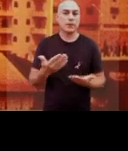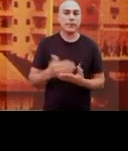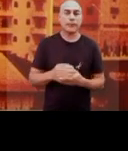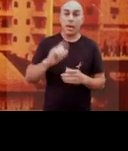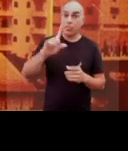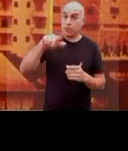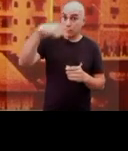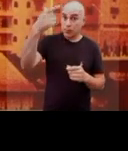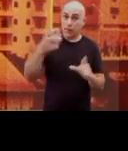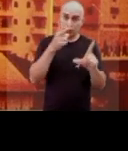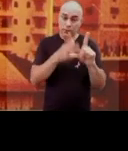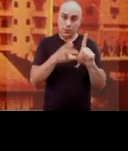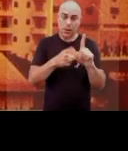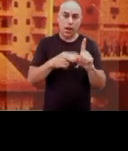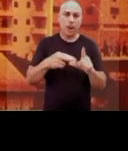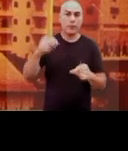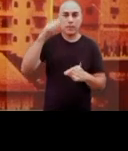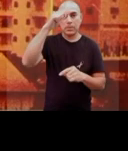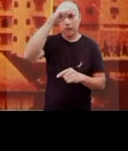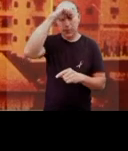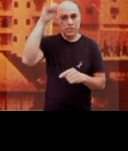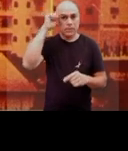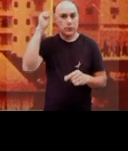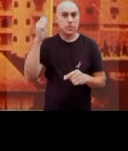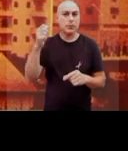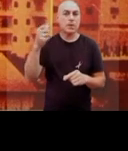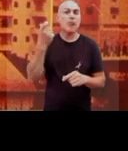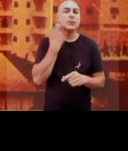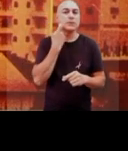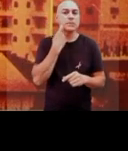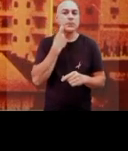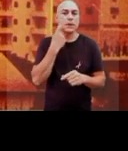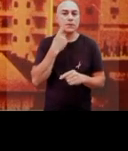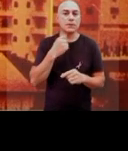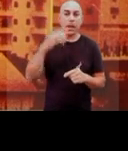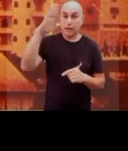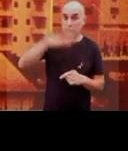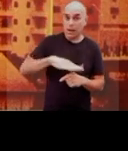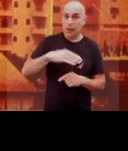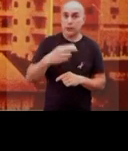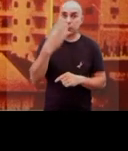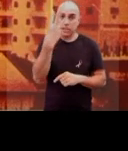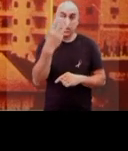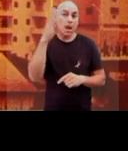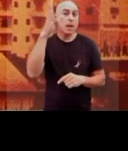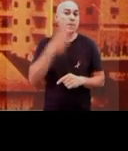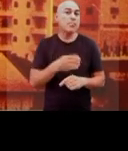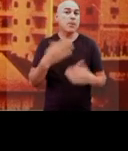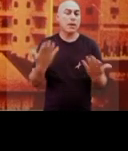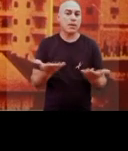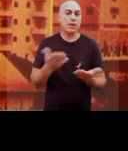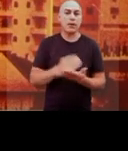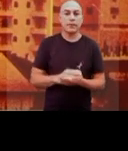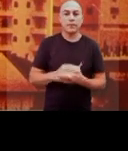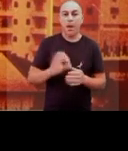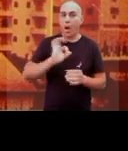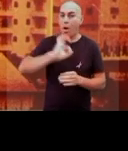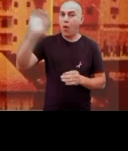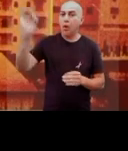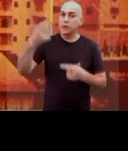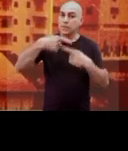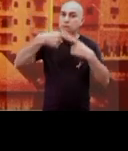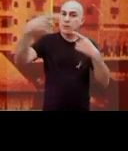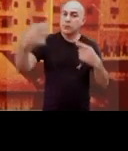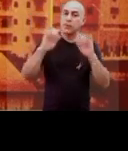A próxima live da Prefeitura será na sexta-feira, às 15h30 da tarde. Uma ótima